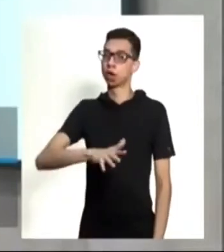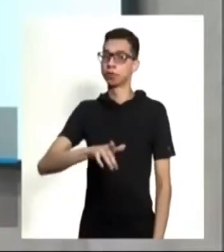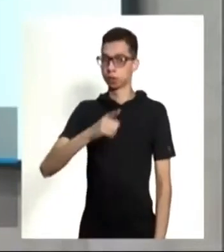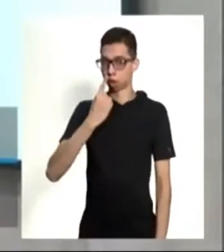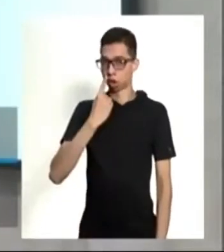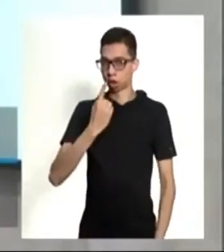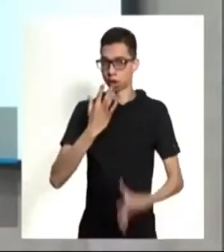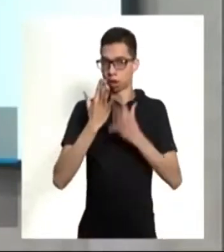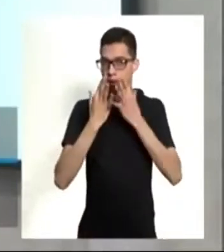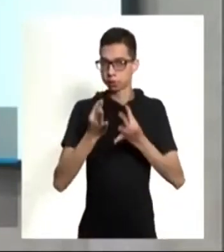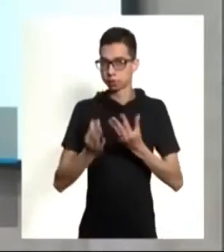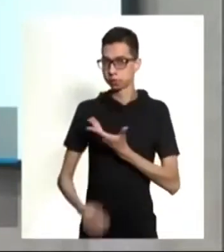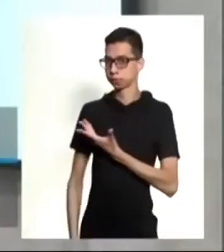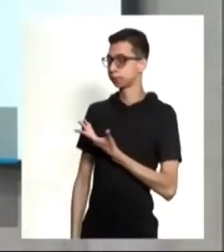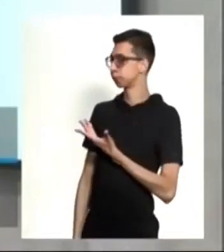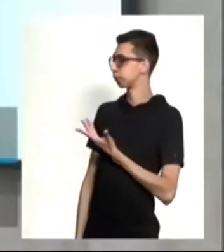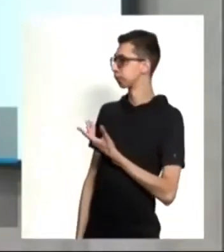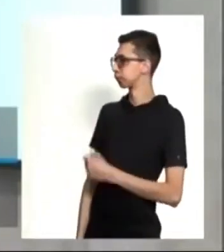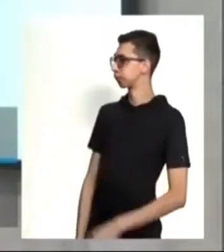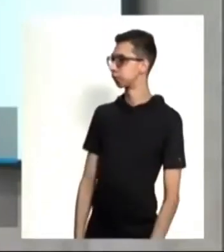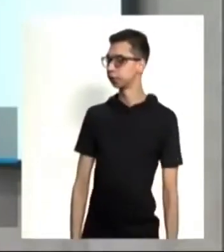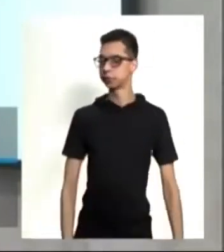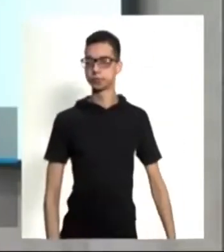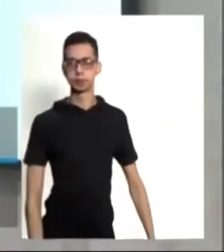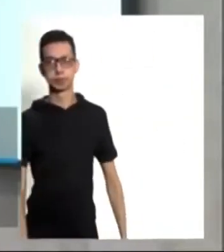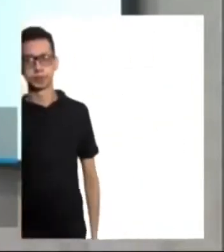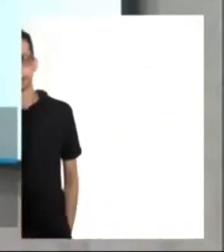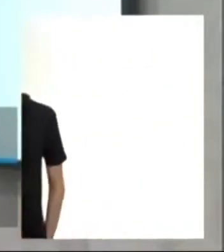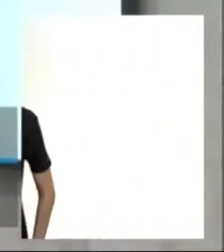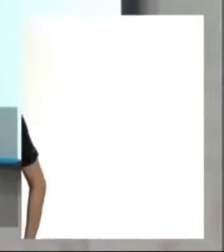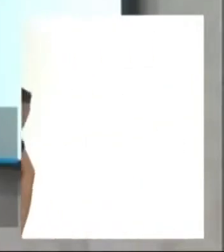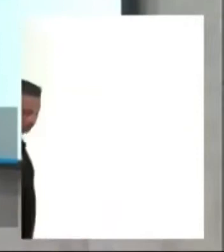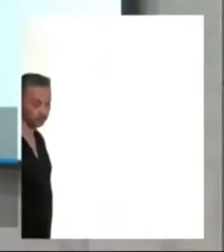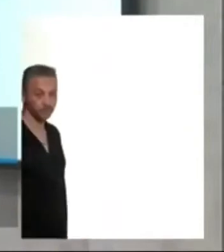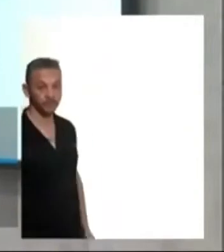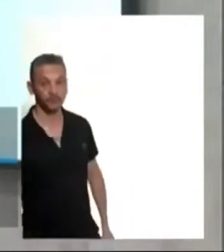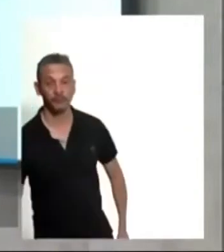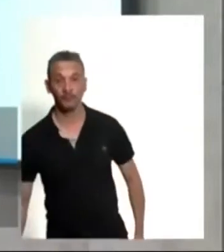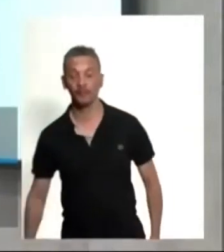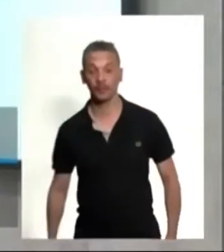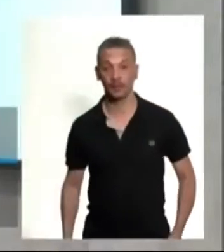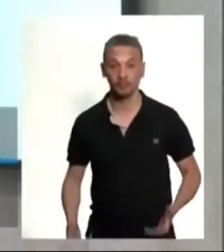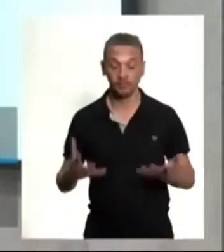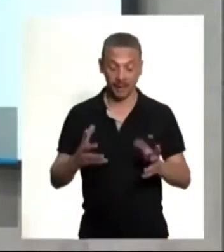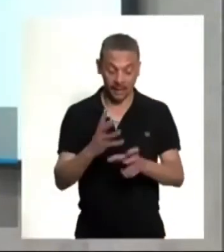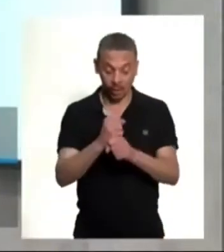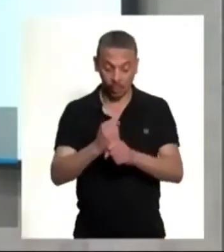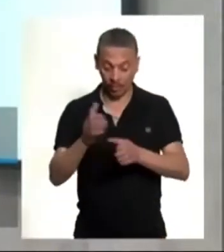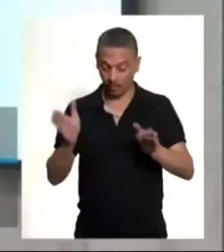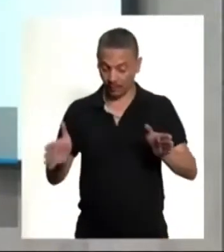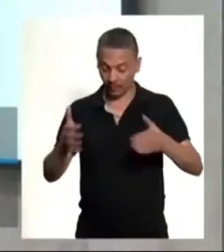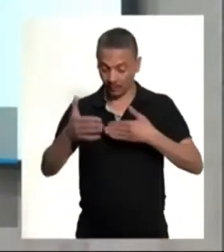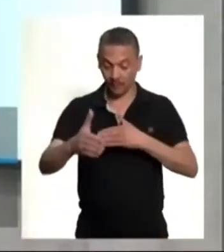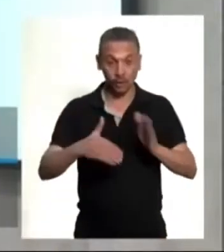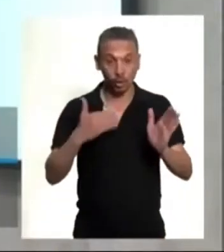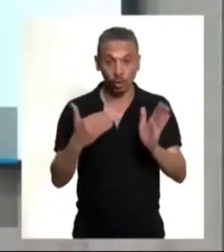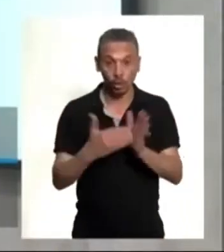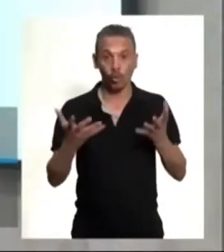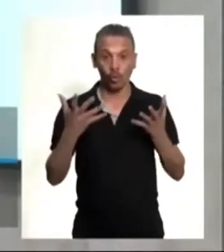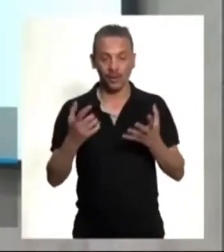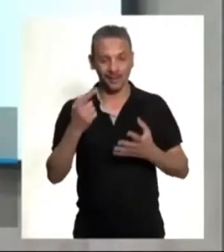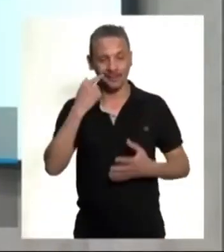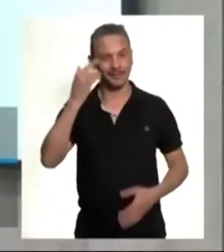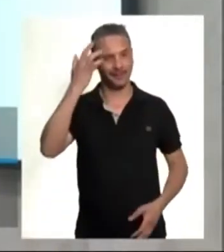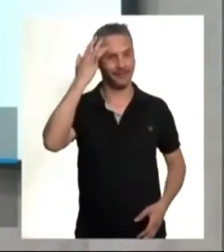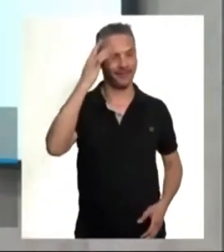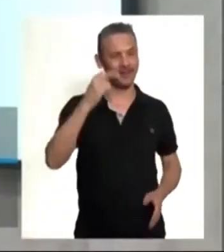comigo. Você quer calcular de todas as faces? Vou te ensinar como o teu professor aqui faz. Eu não faço do jeito que eu te apresentei.